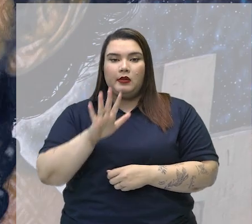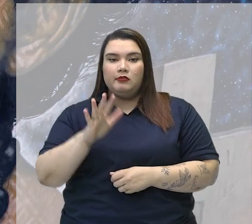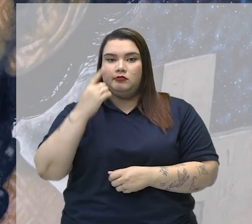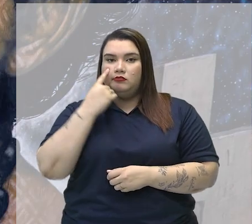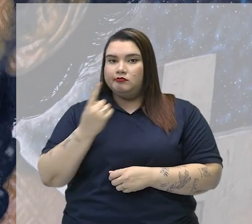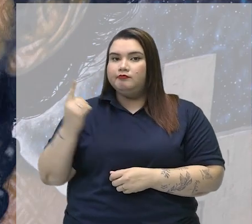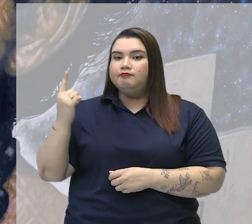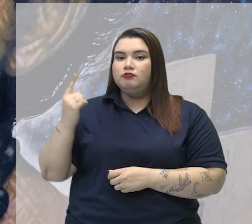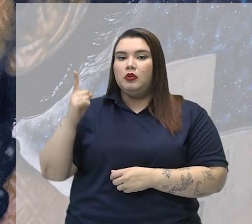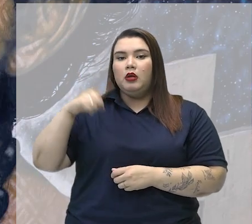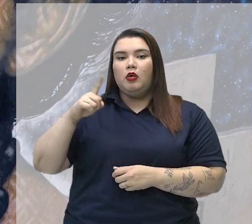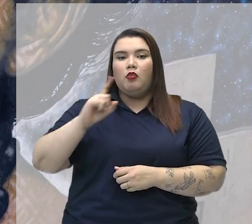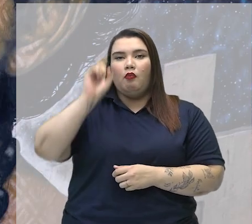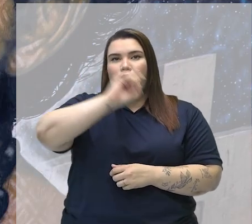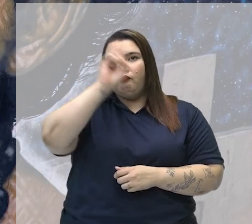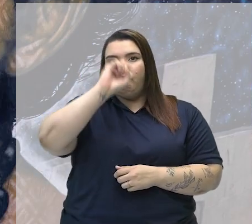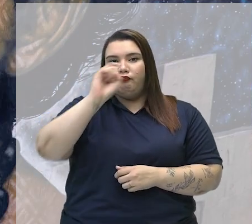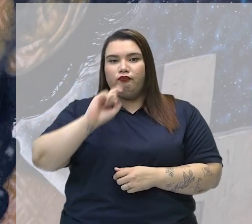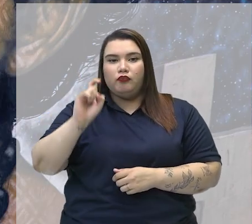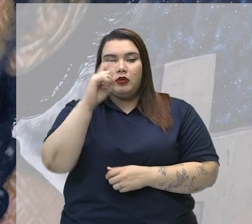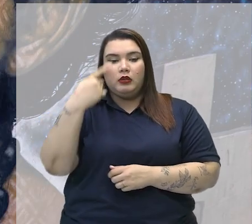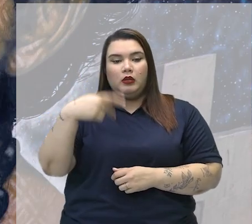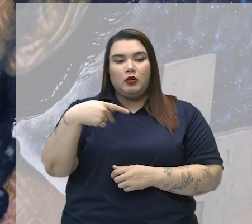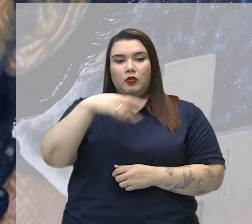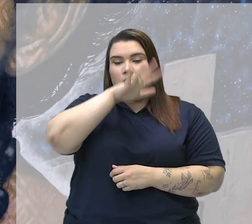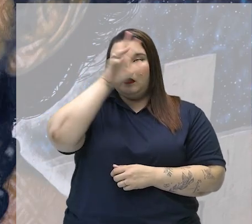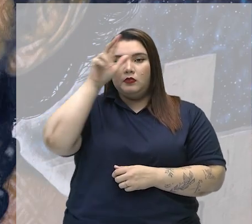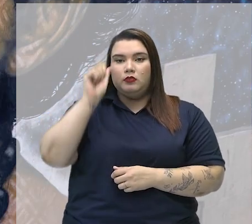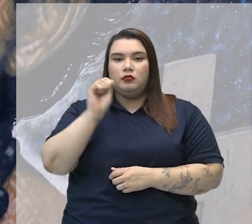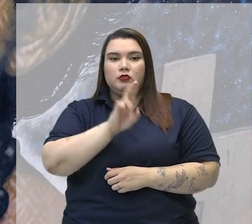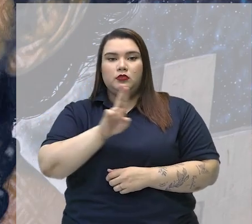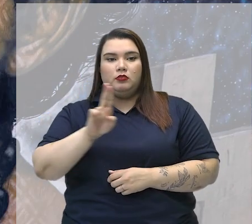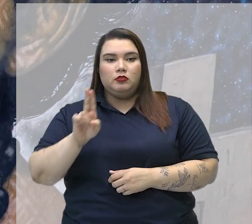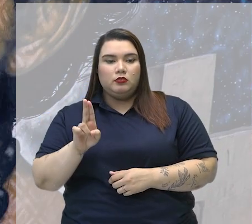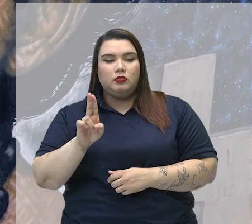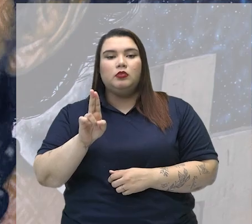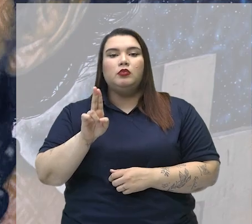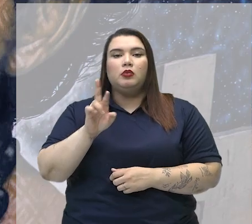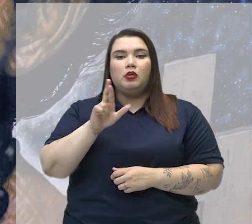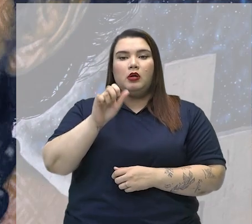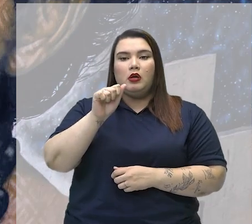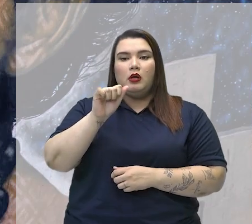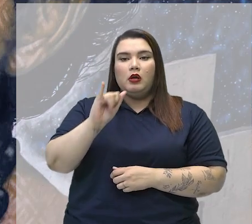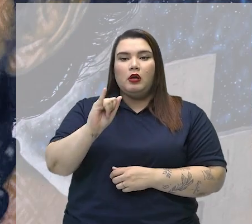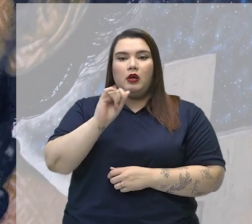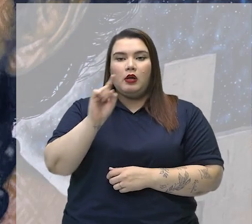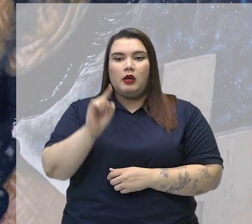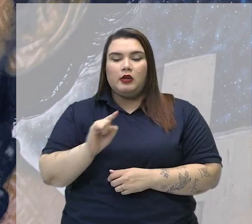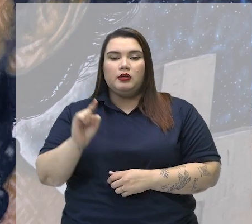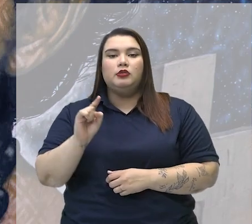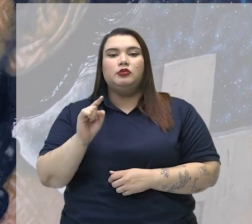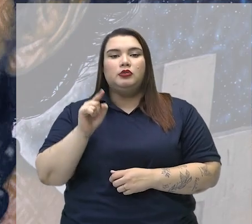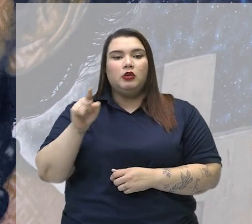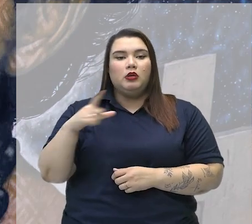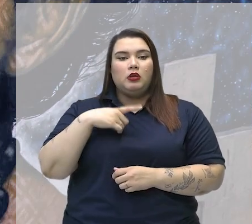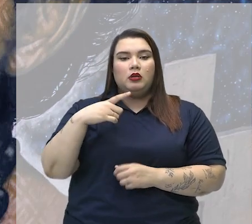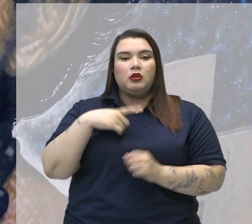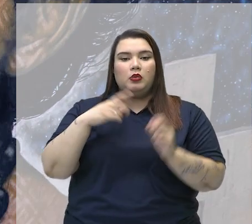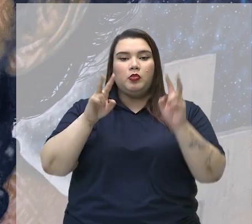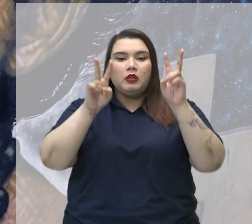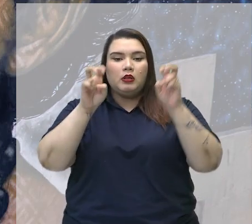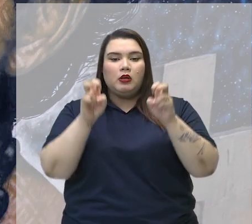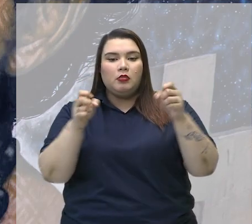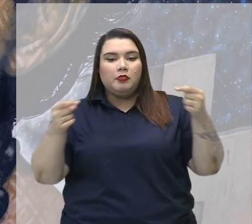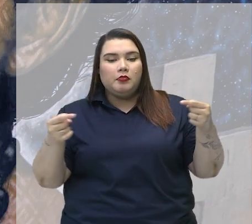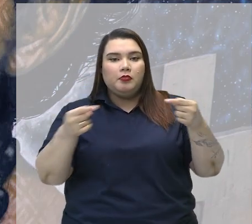grafite, um grafiteiro aqui do Amazonas, chamado Raiz Campos, ele tem um tema nos